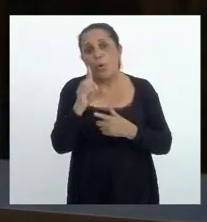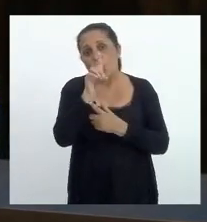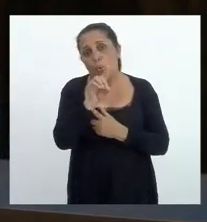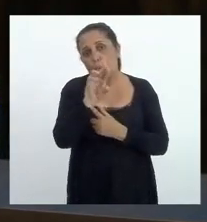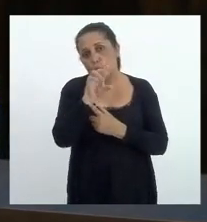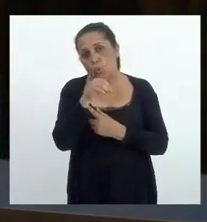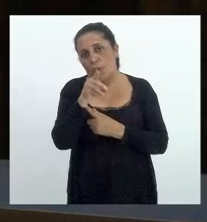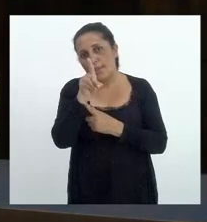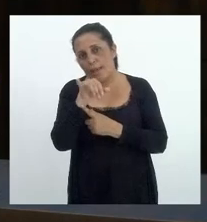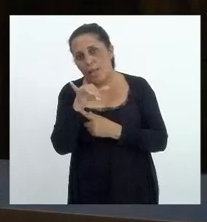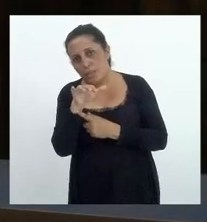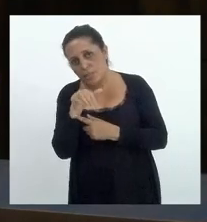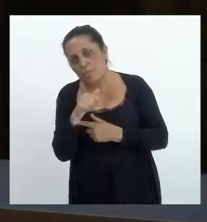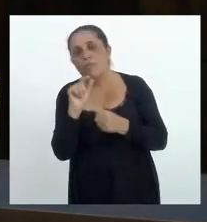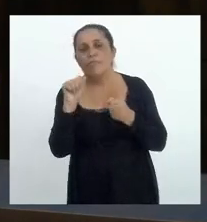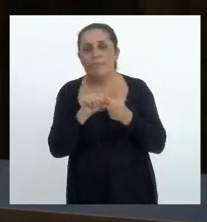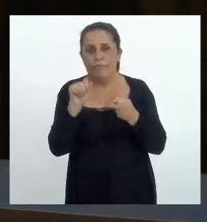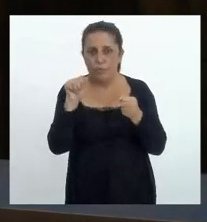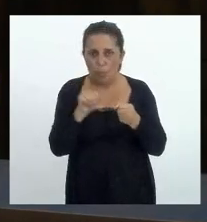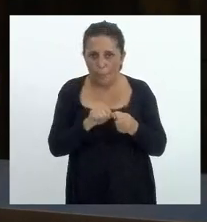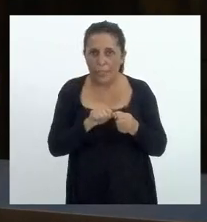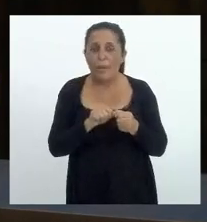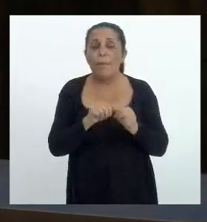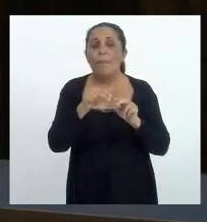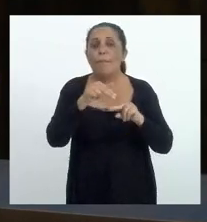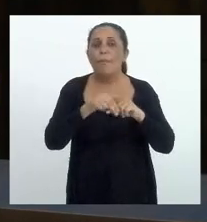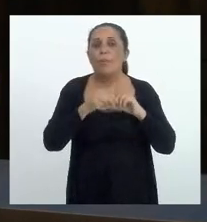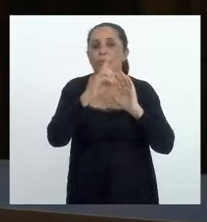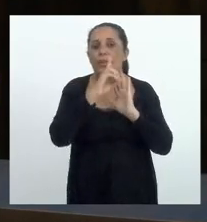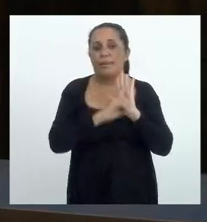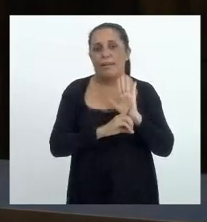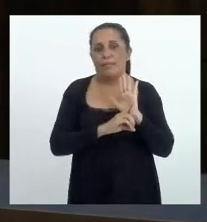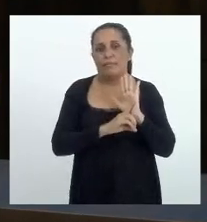no Estado do Rio de Janeiro por conta do decreto